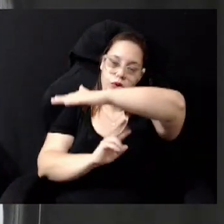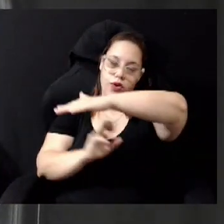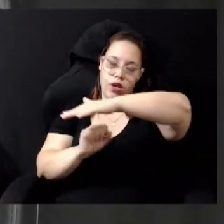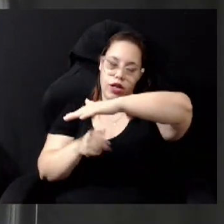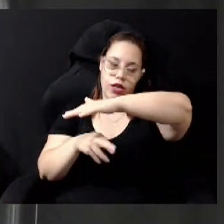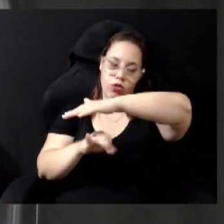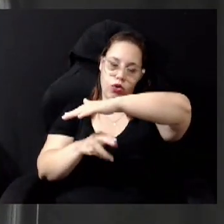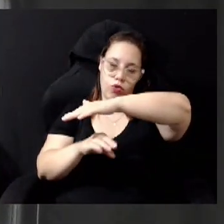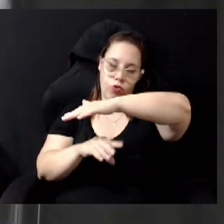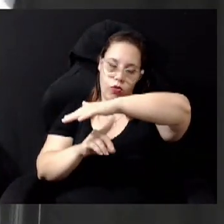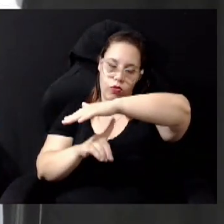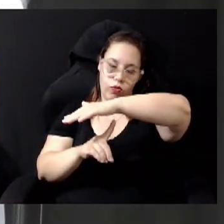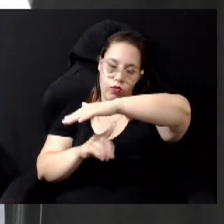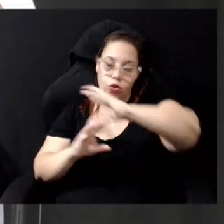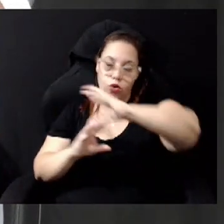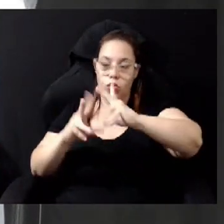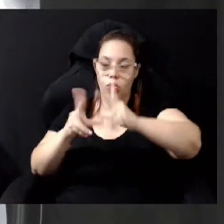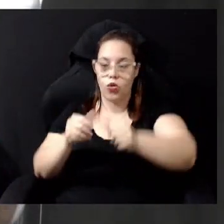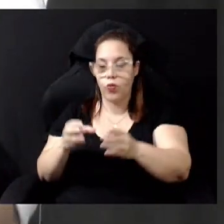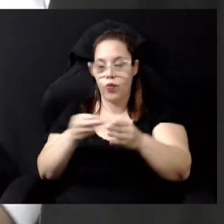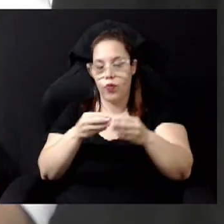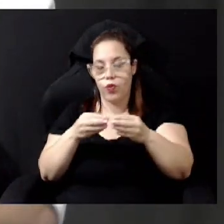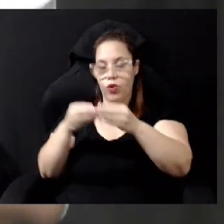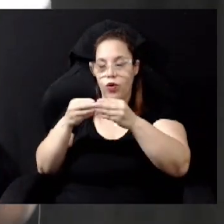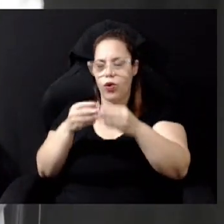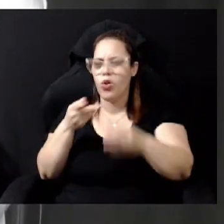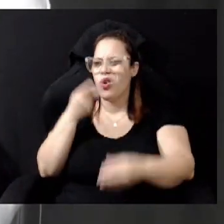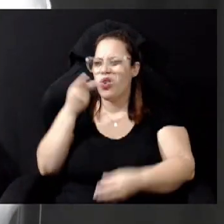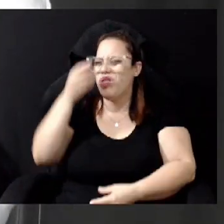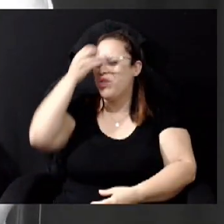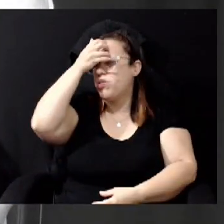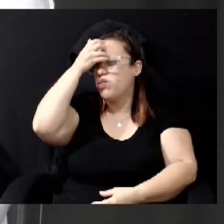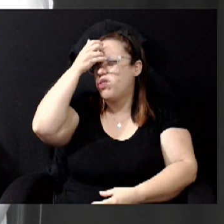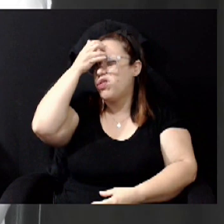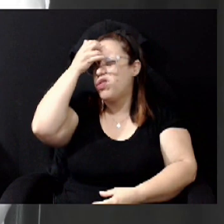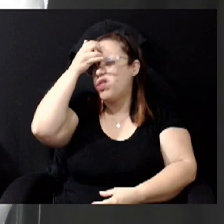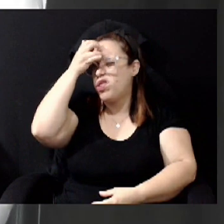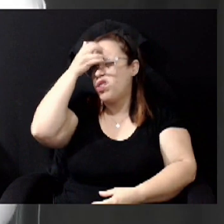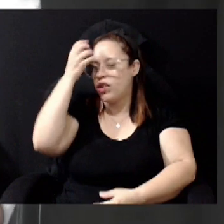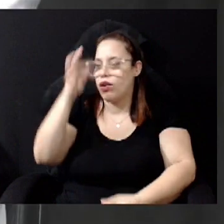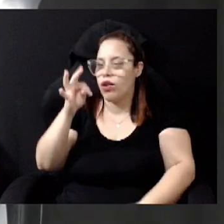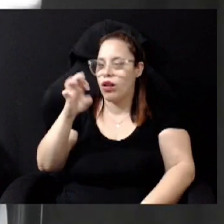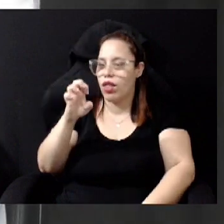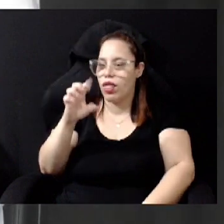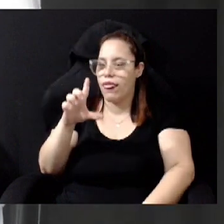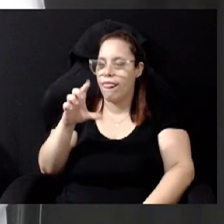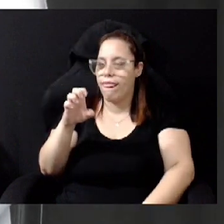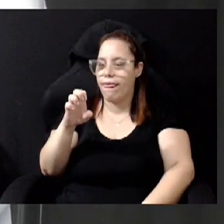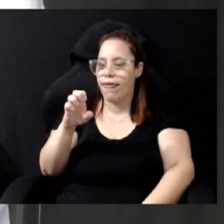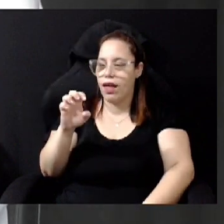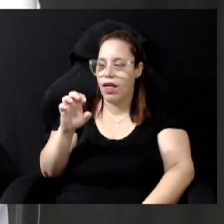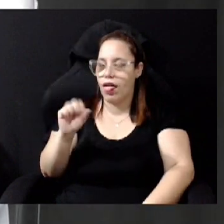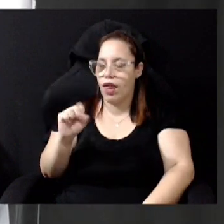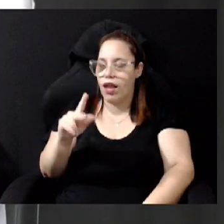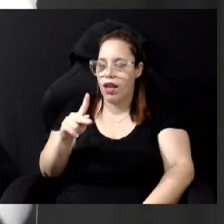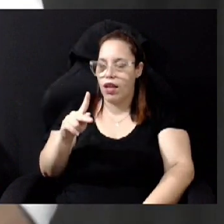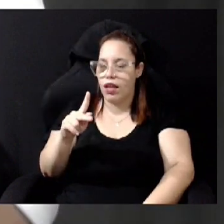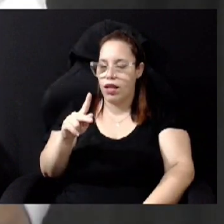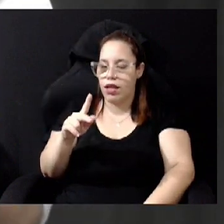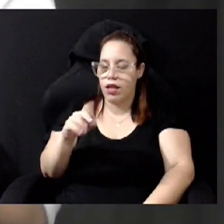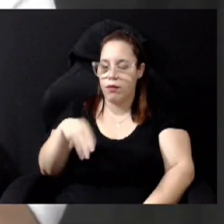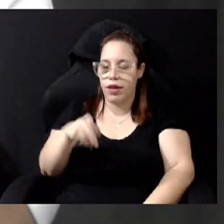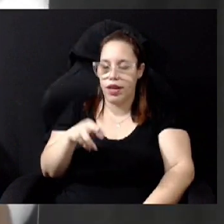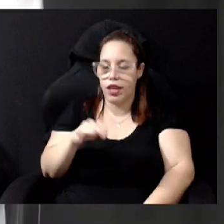as comunidades, vamos dizer, todas, Telespe, Maria Rosa, Itatinga, São Paulo,